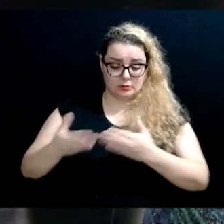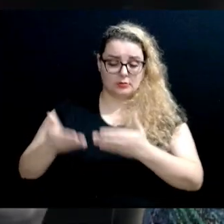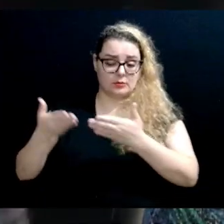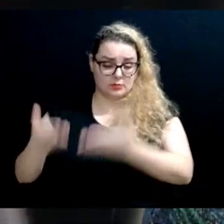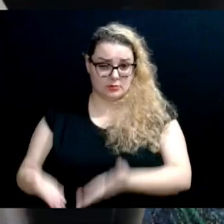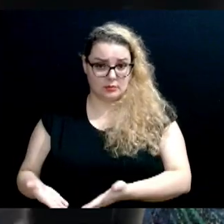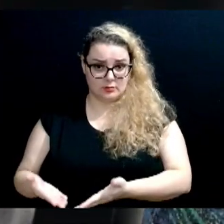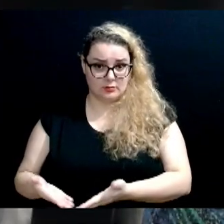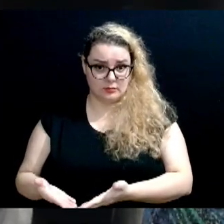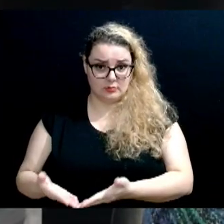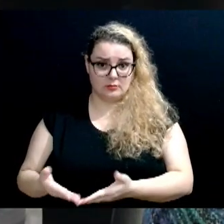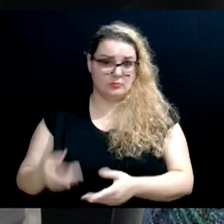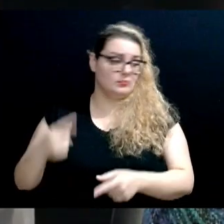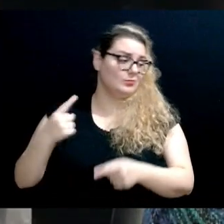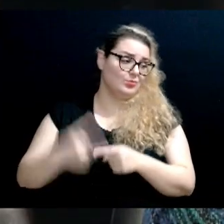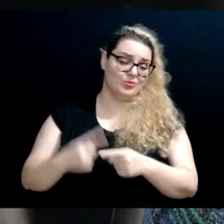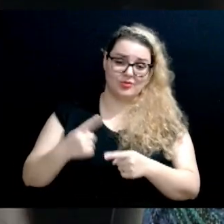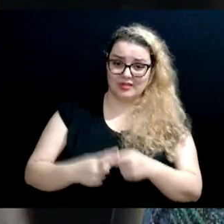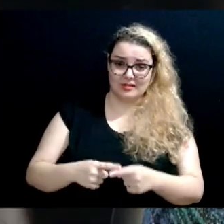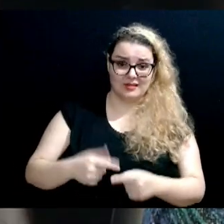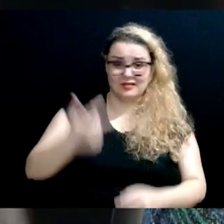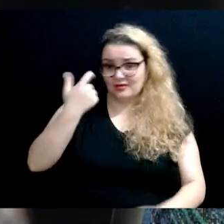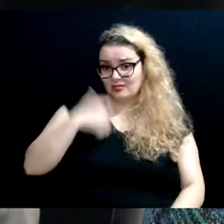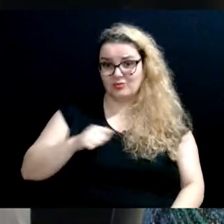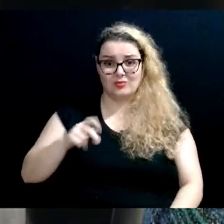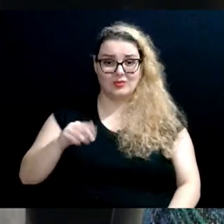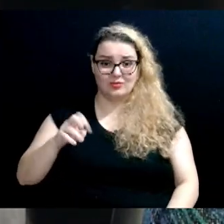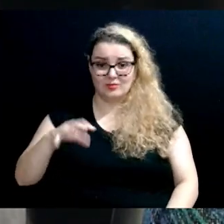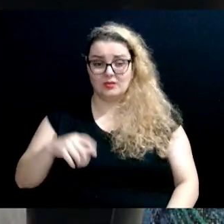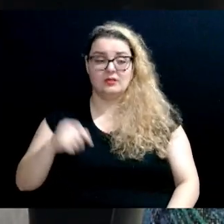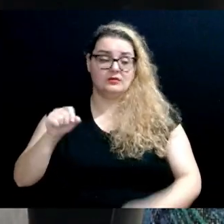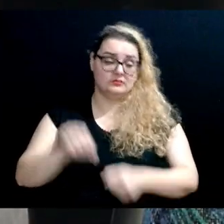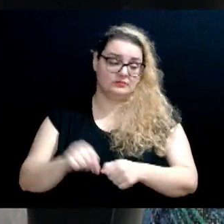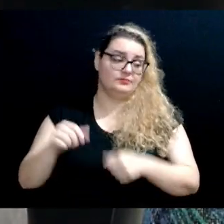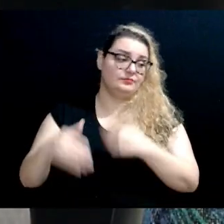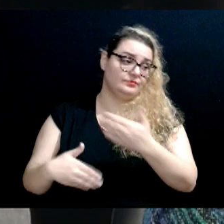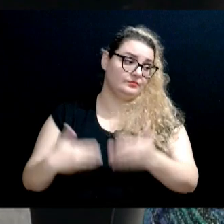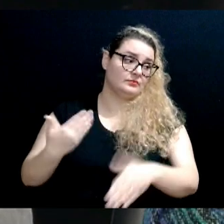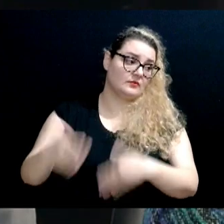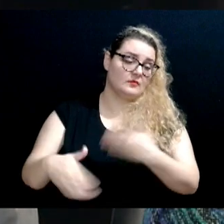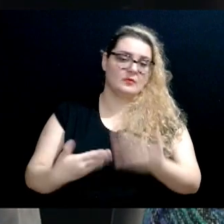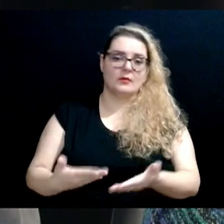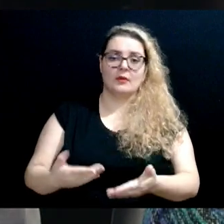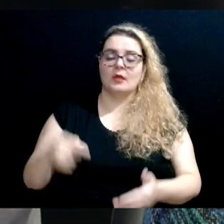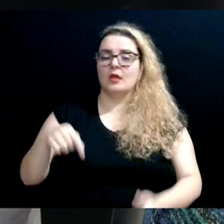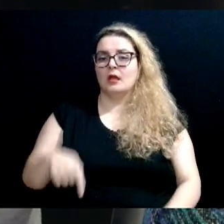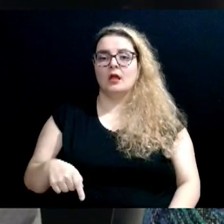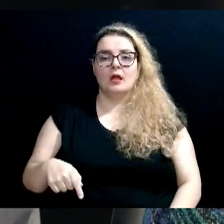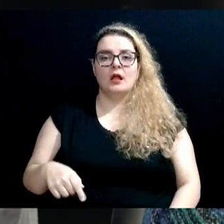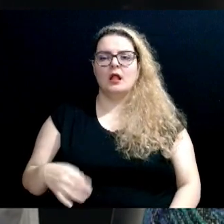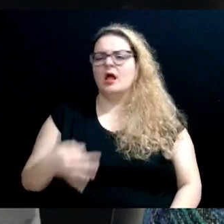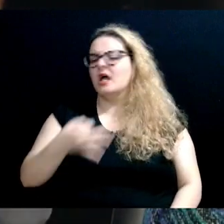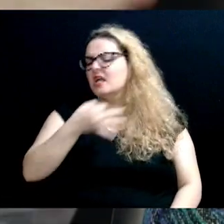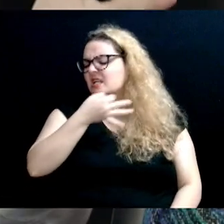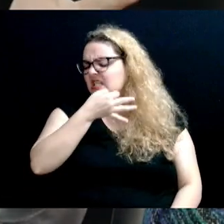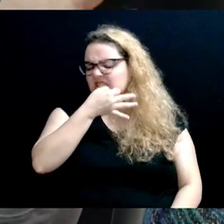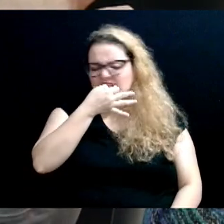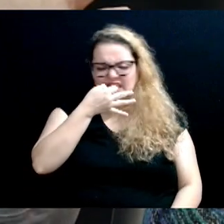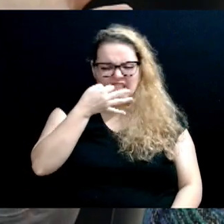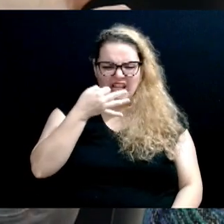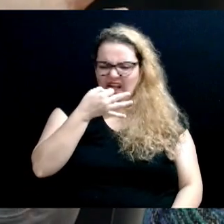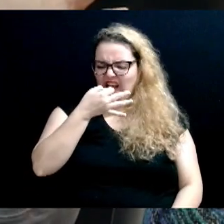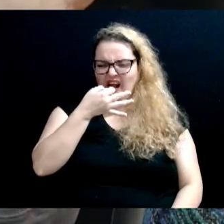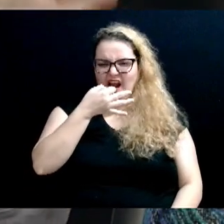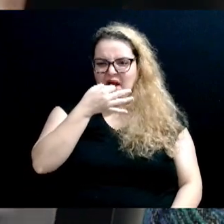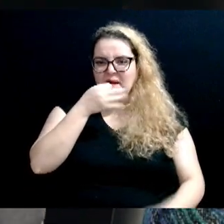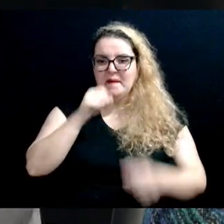você está no automático fazendo aquilo, essas tarefas elas são super candidatas a você fazer o uso de